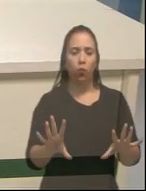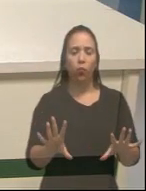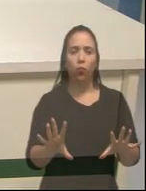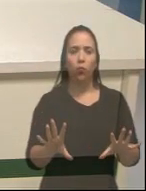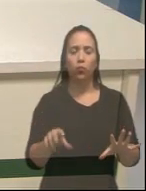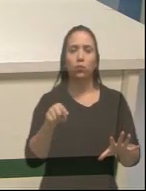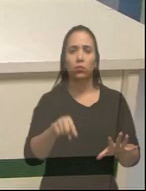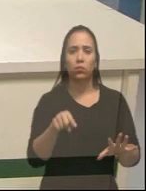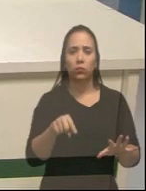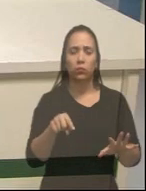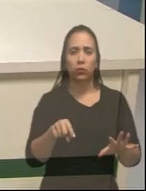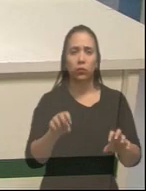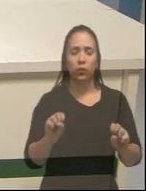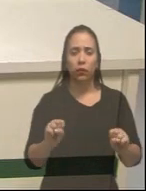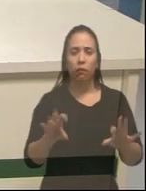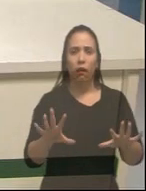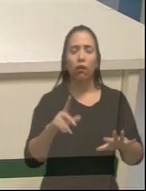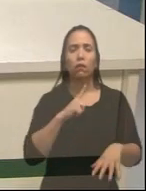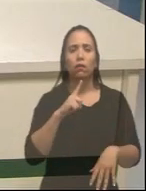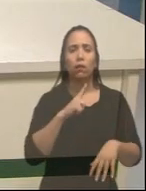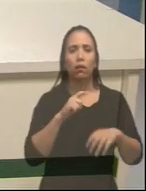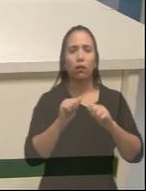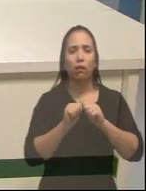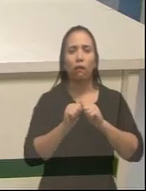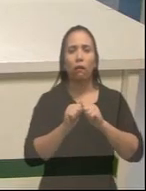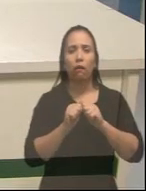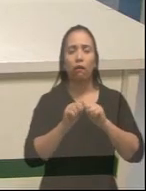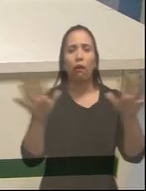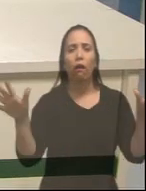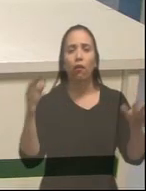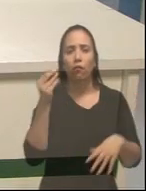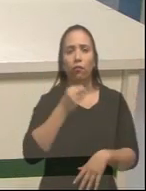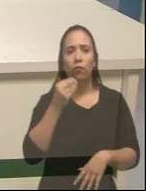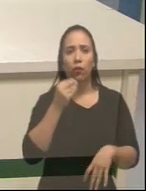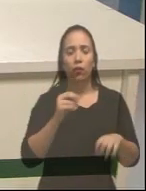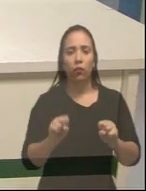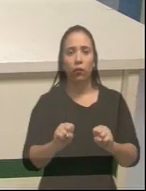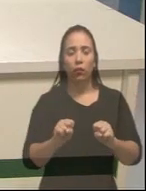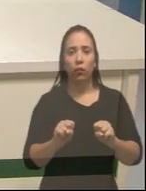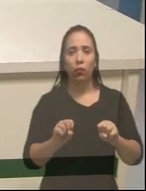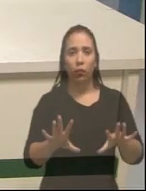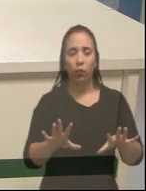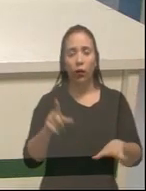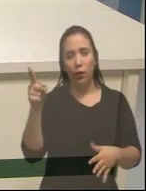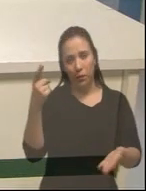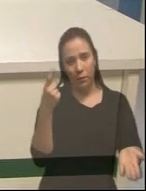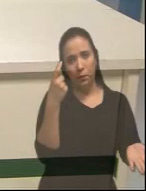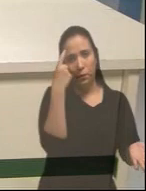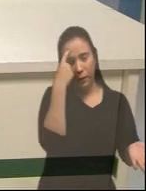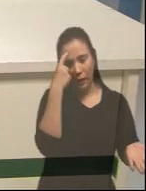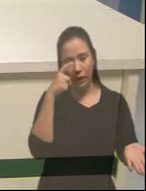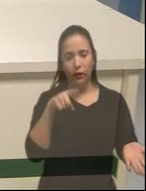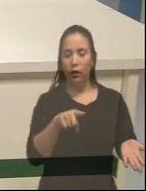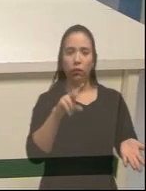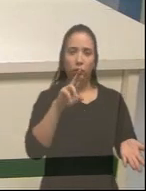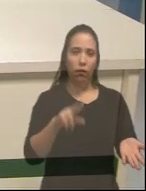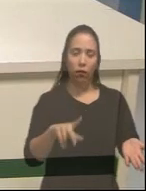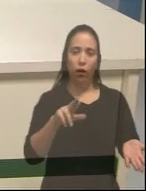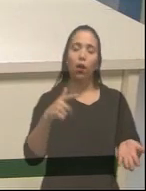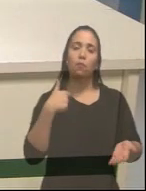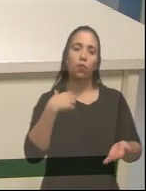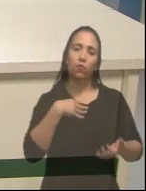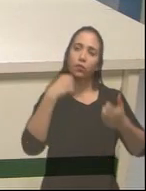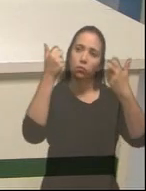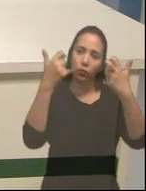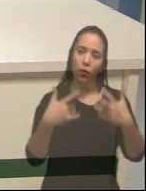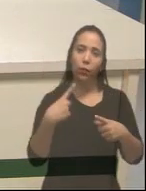ela clara. Ele parou o carro por isso. Não mas ele achava que era Xenon, mas não era Xenon. Aí o meu filho